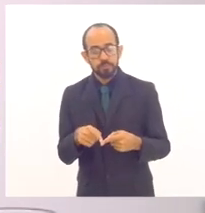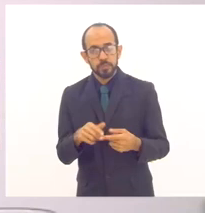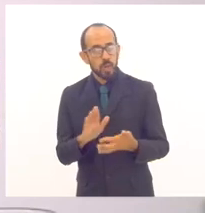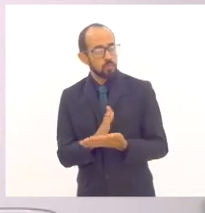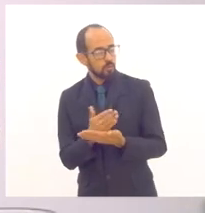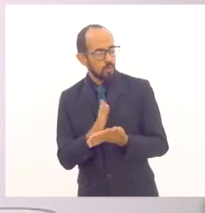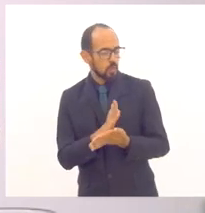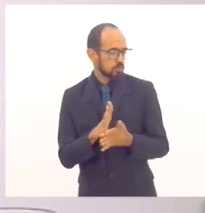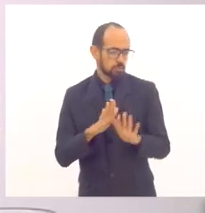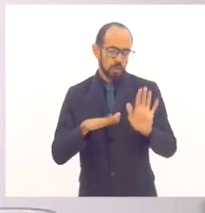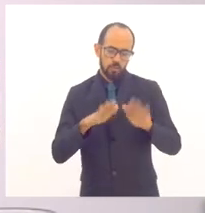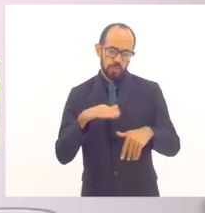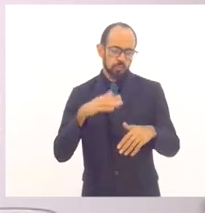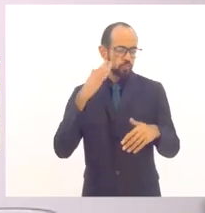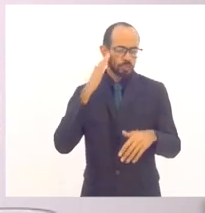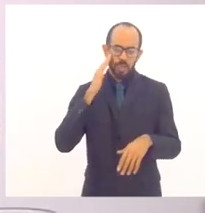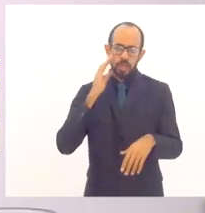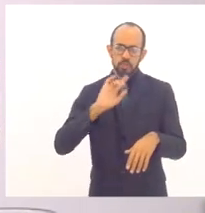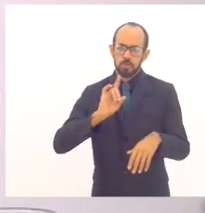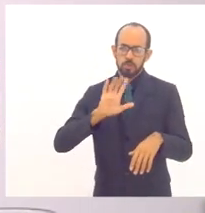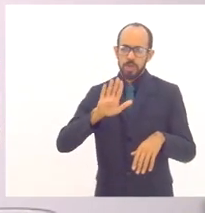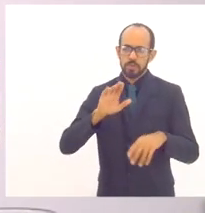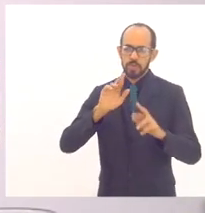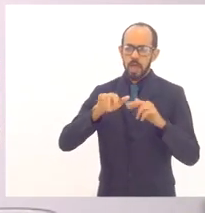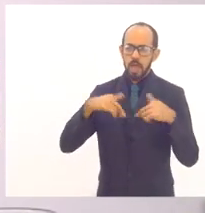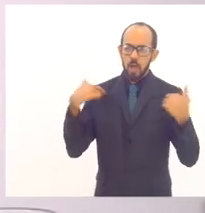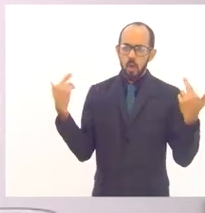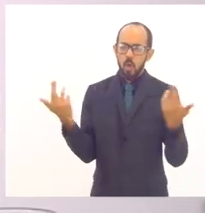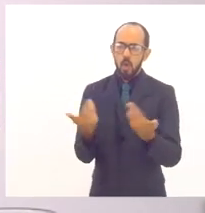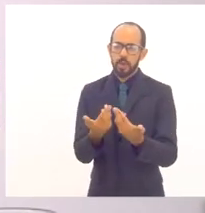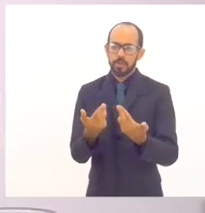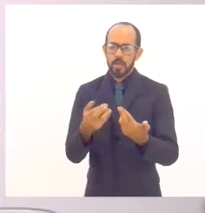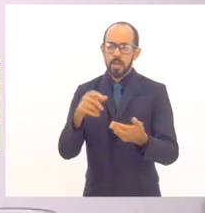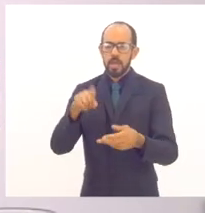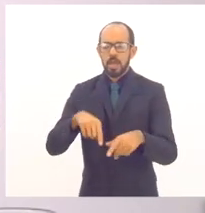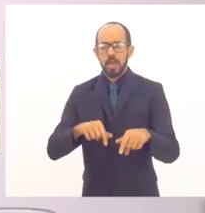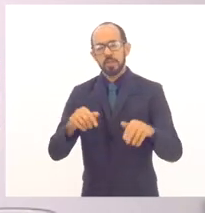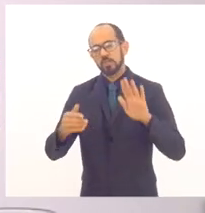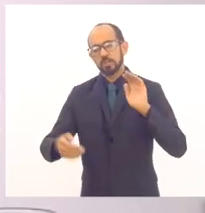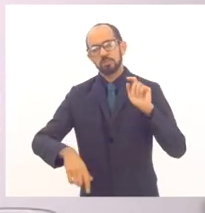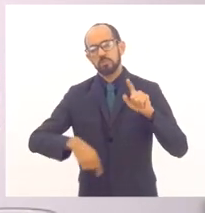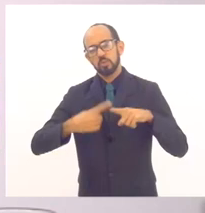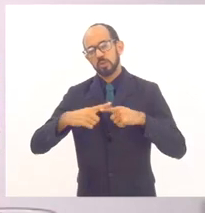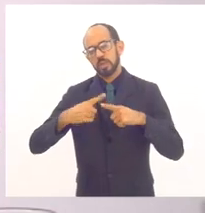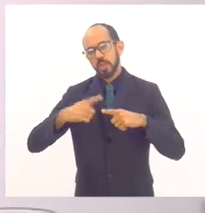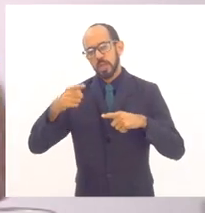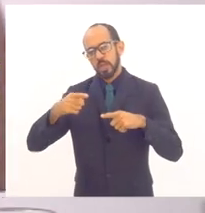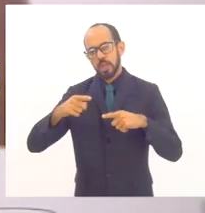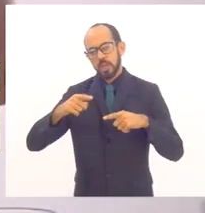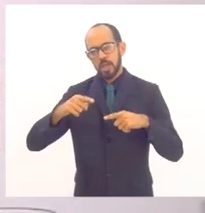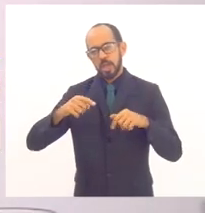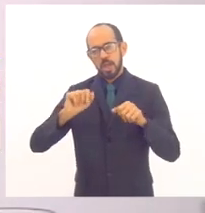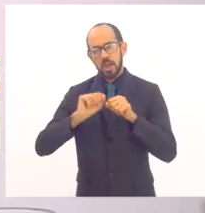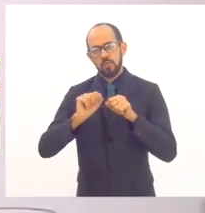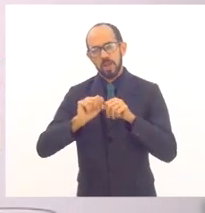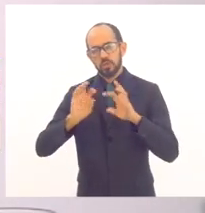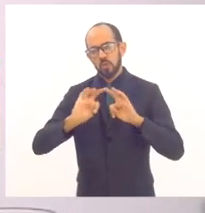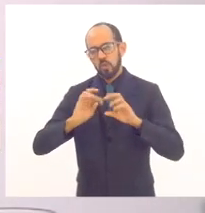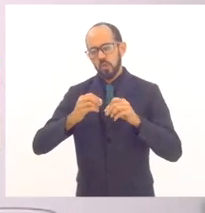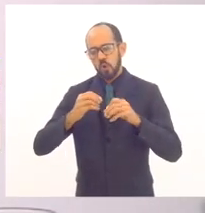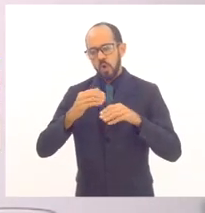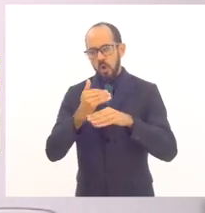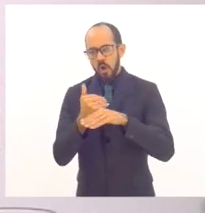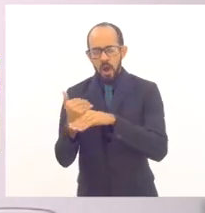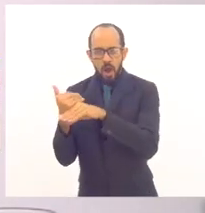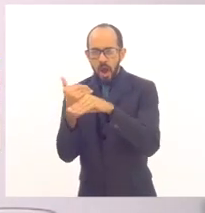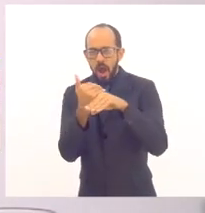entenda isso. Mas a capoeira ela é feita em roda propositalmente, porque ela coloca todo mundo em pé de